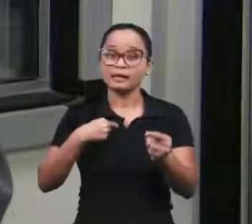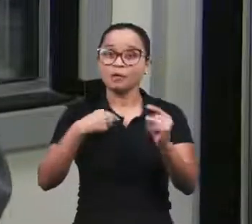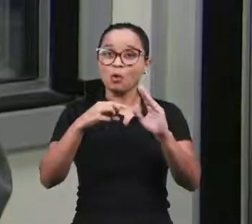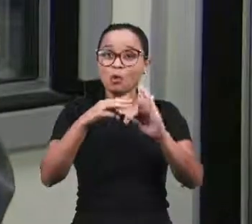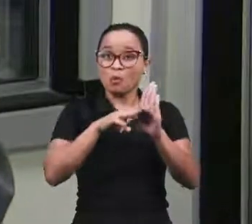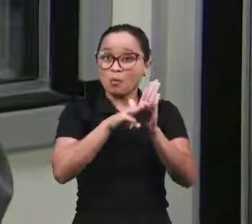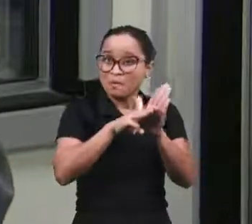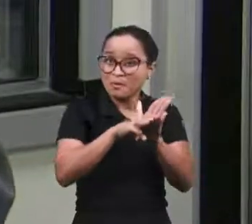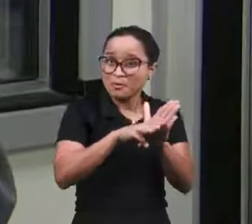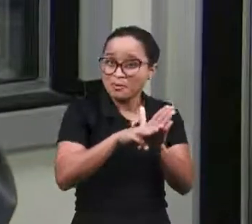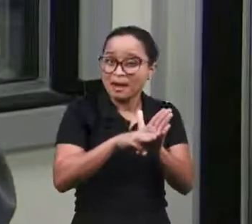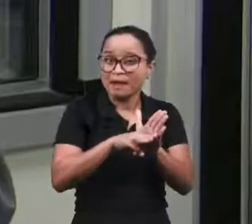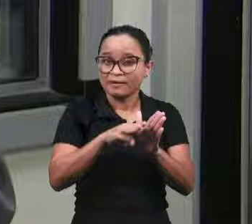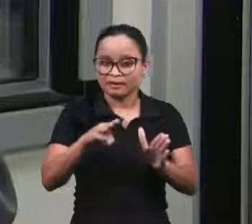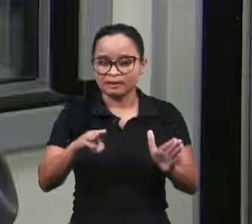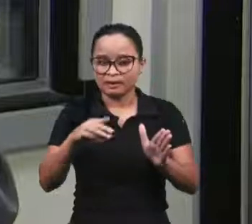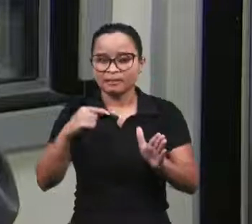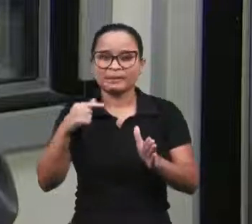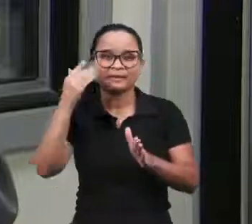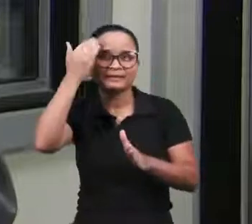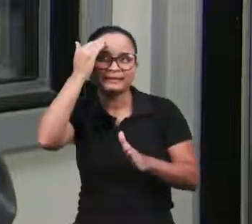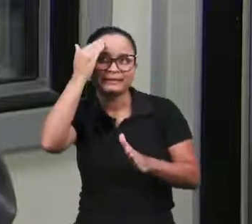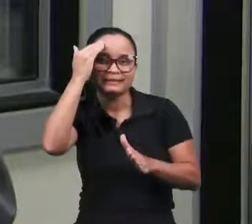como a aula é muito corrida,